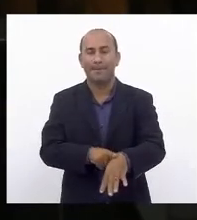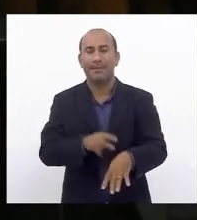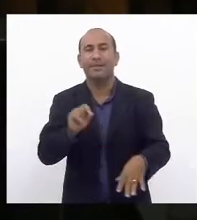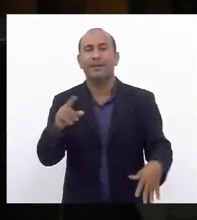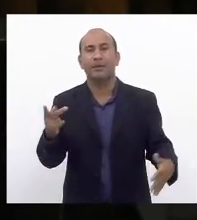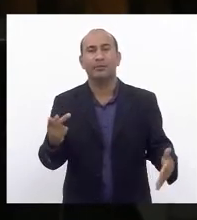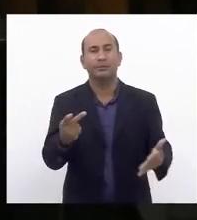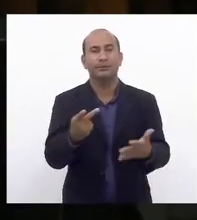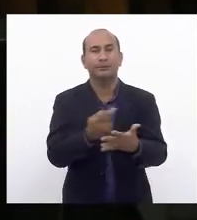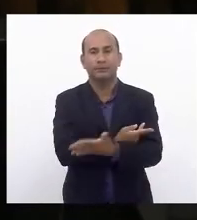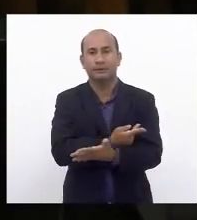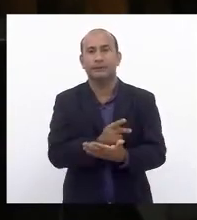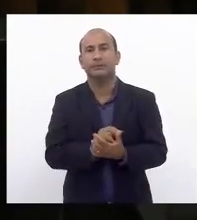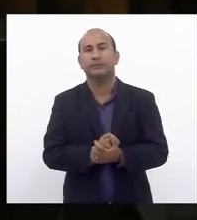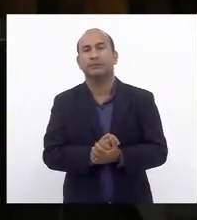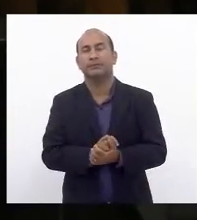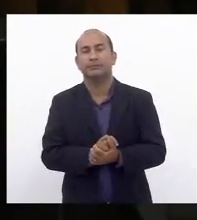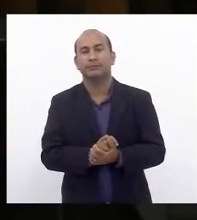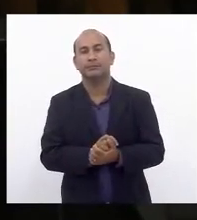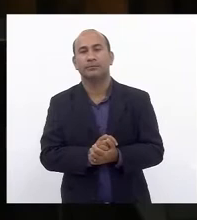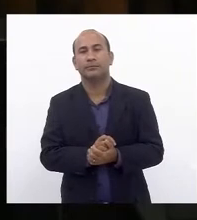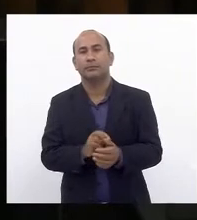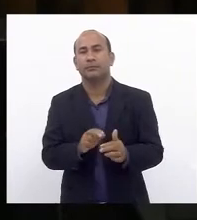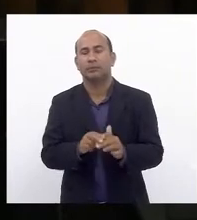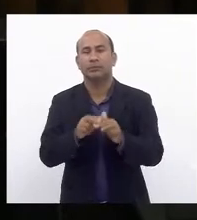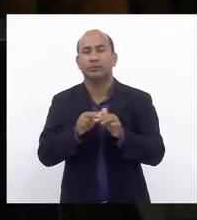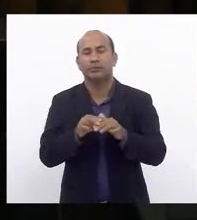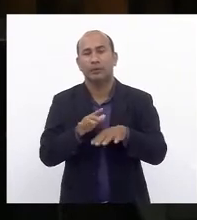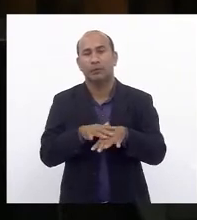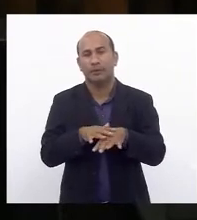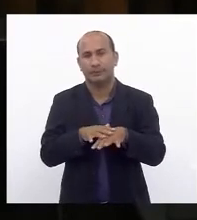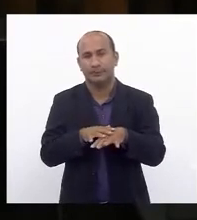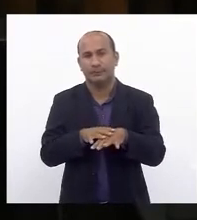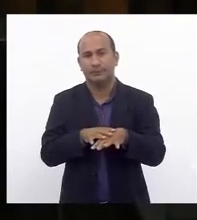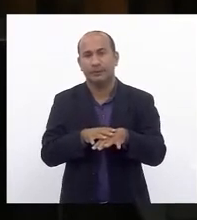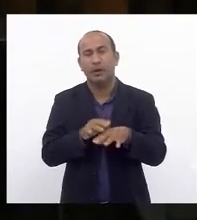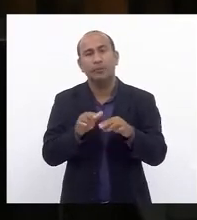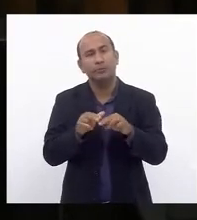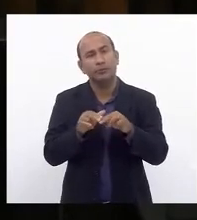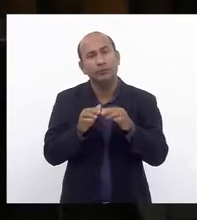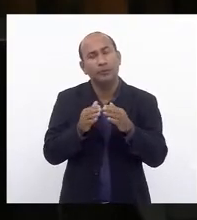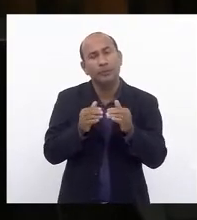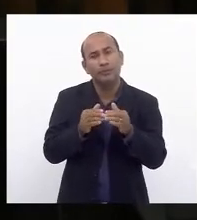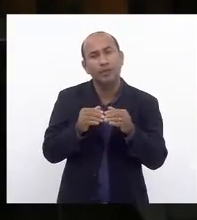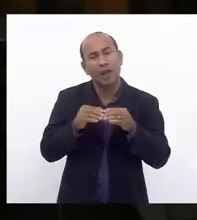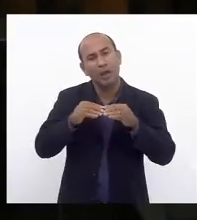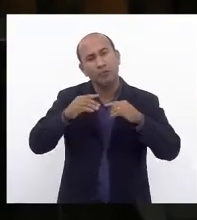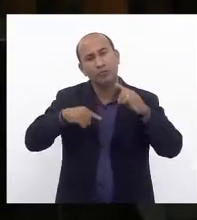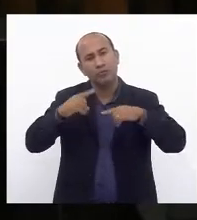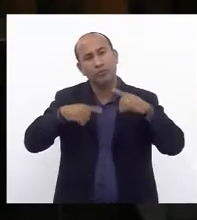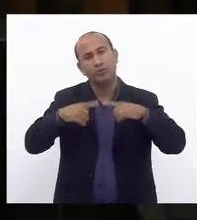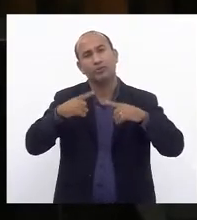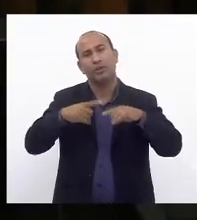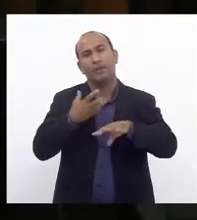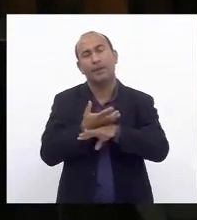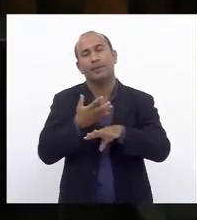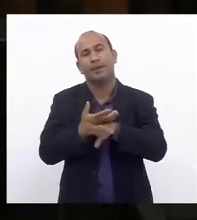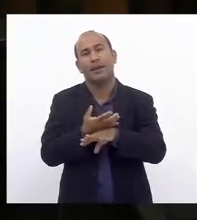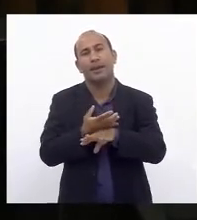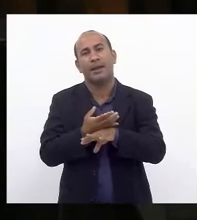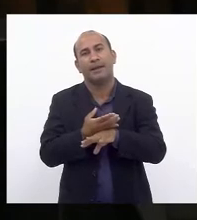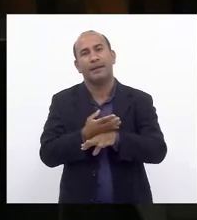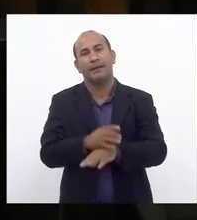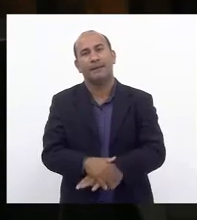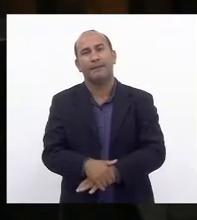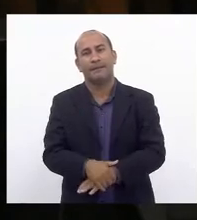for acometido por alguma doença. Então, pedi para discutir a matéria para